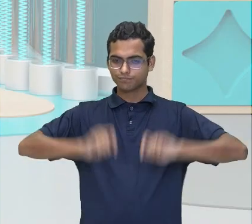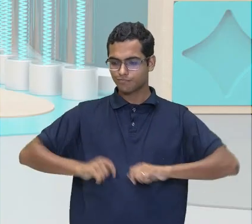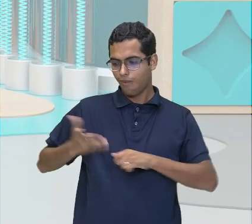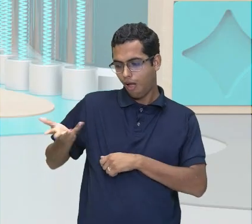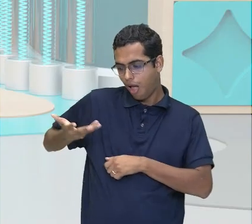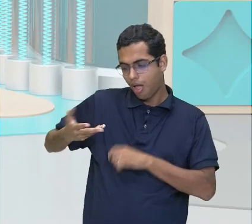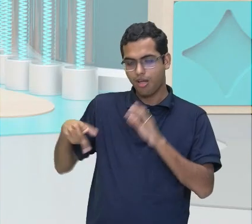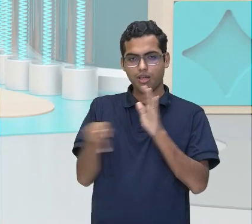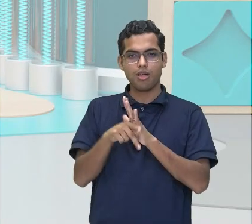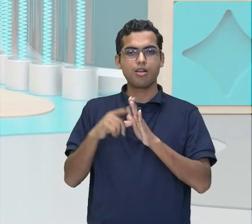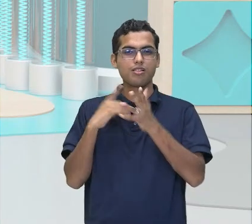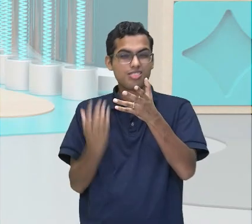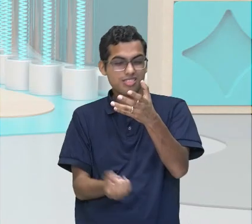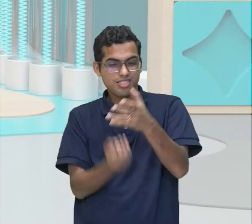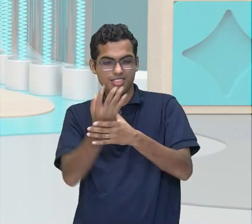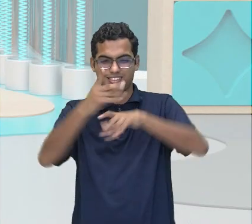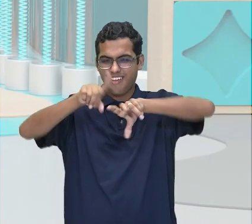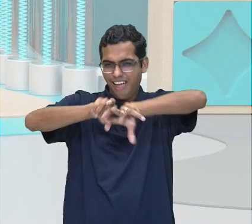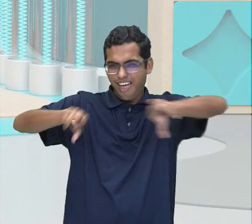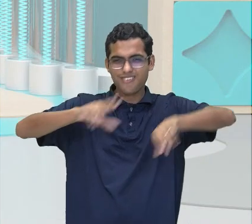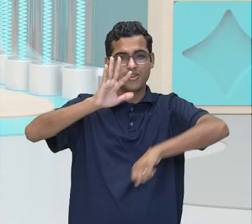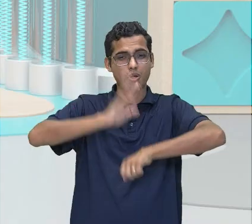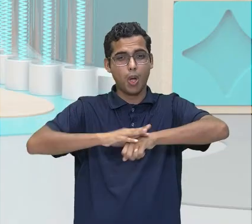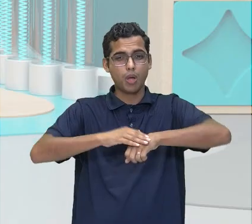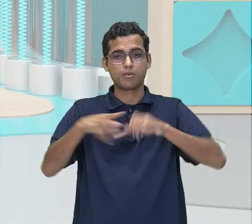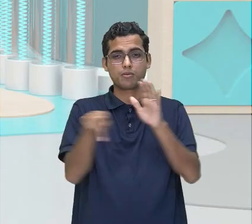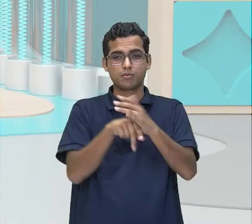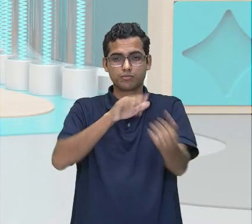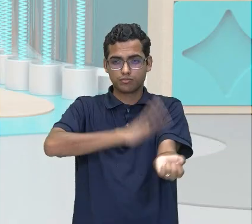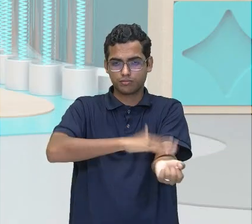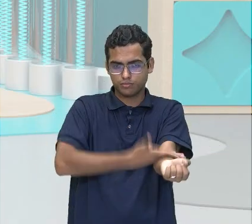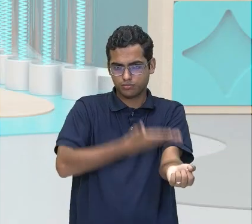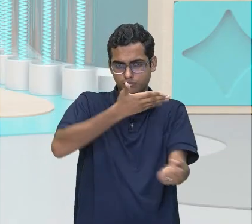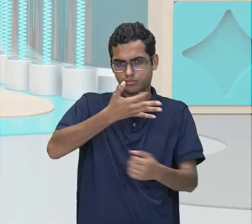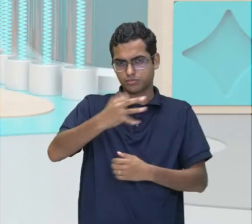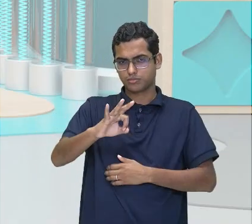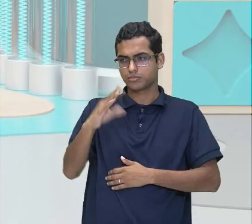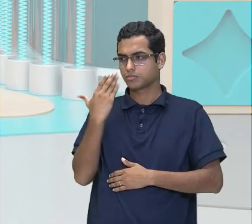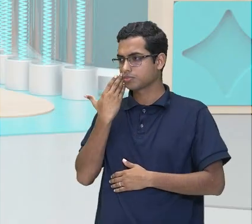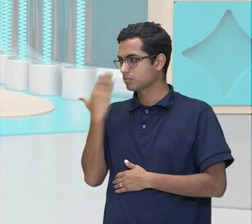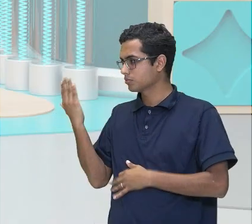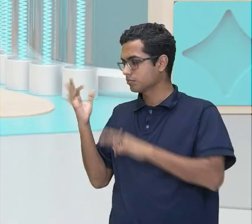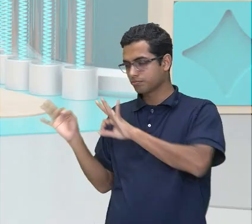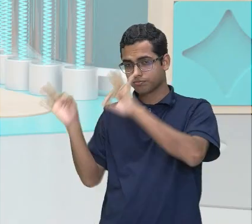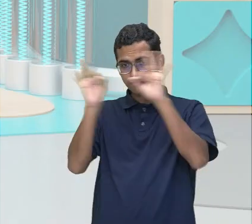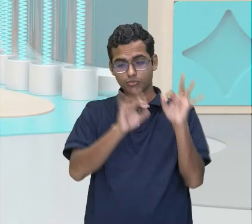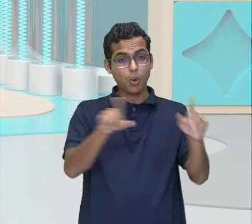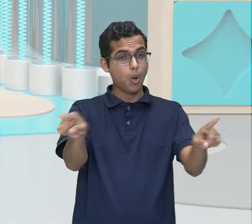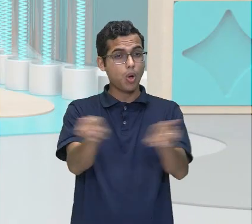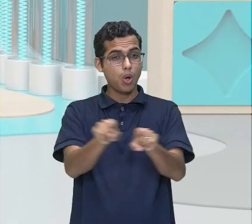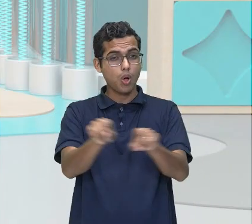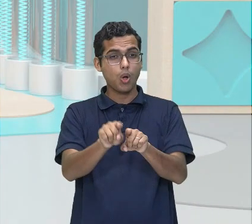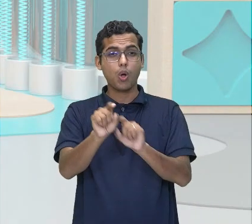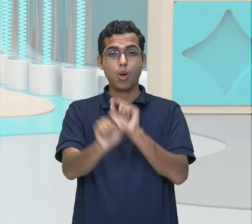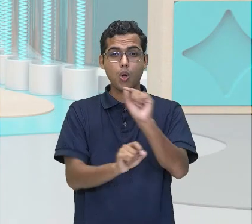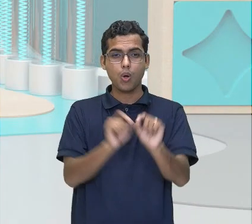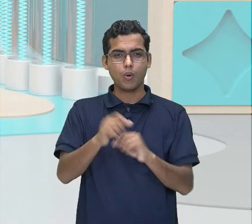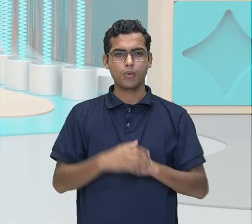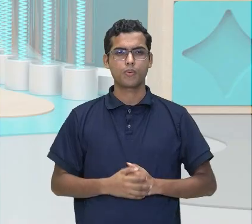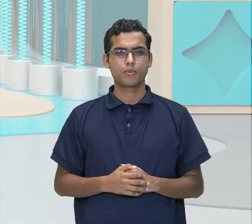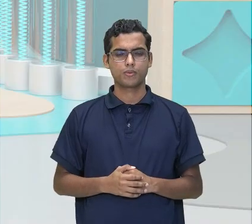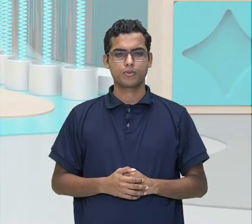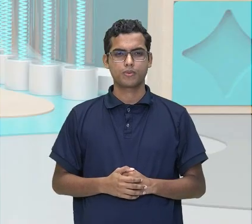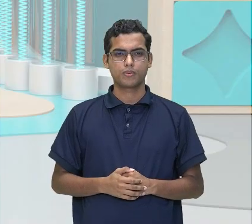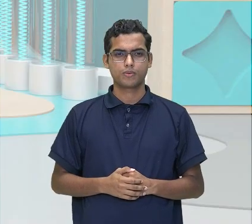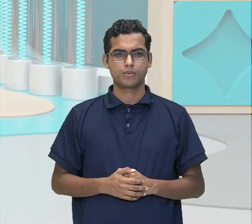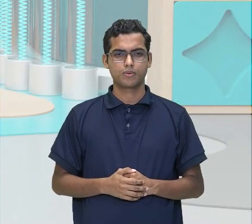aceleração no surgimento dessa doença, tá bom? E aí a gente vai falar um pouquinho, não vou trazer só problemas, mas